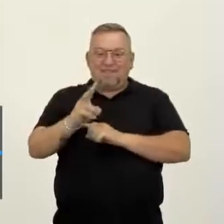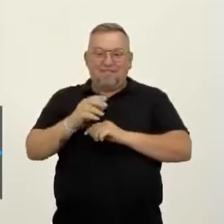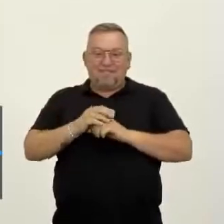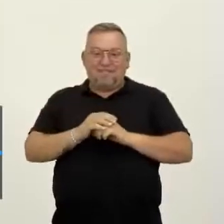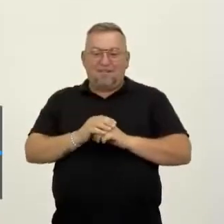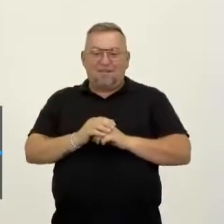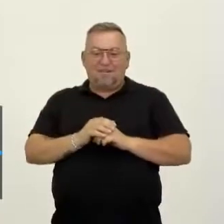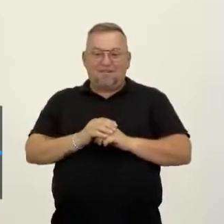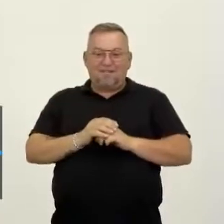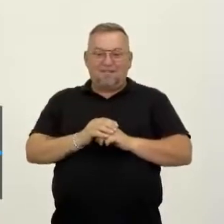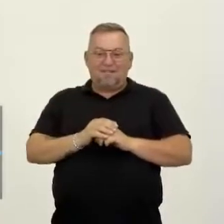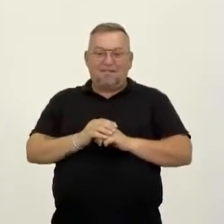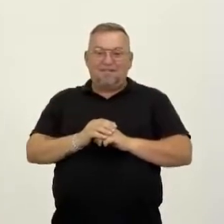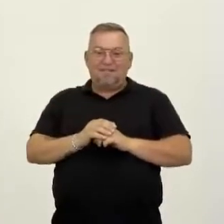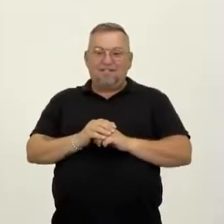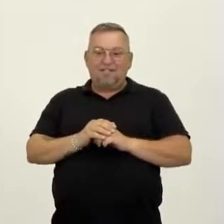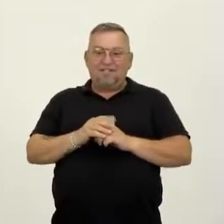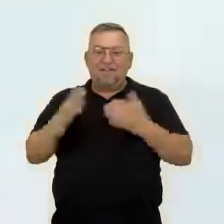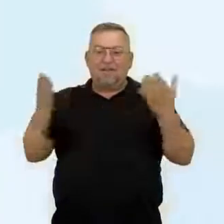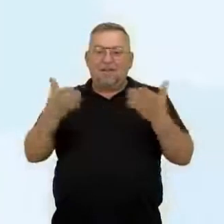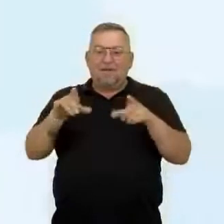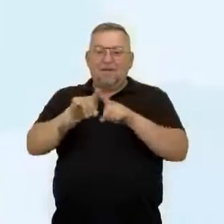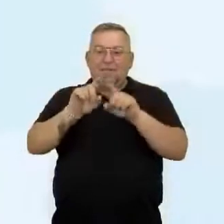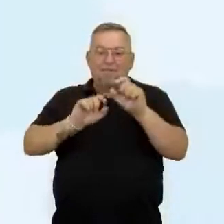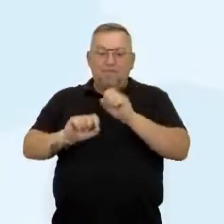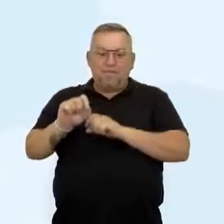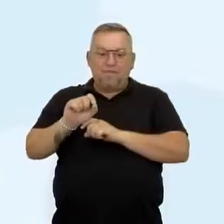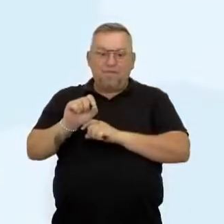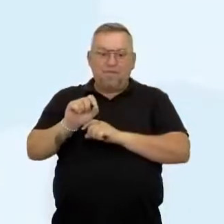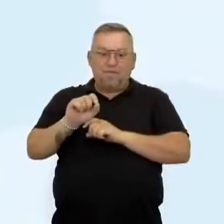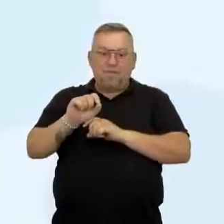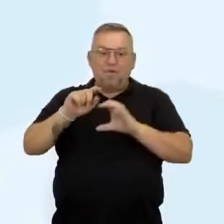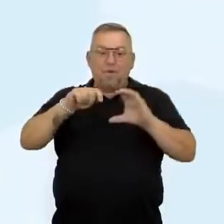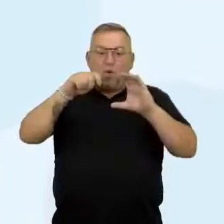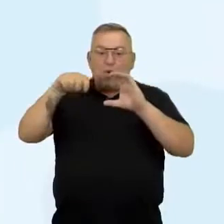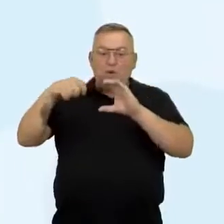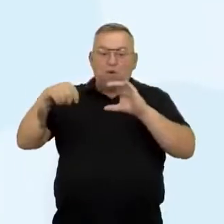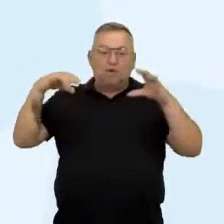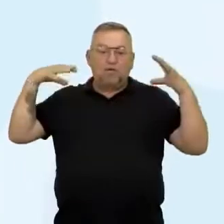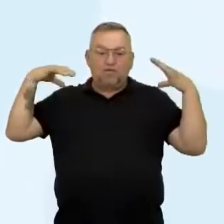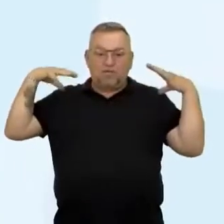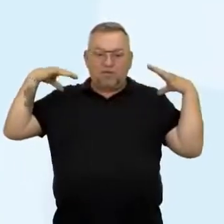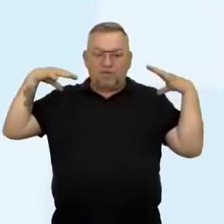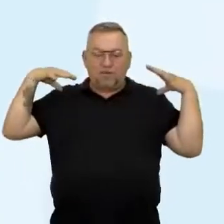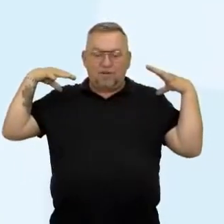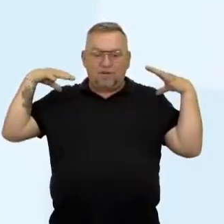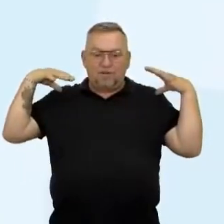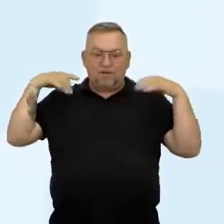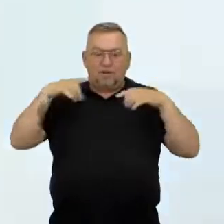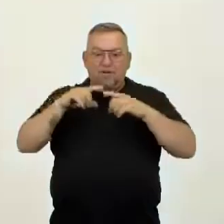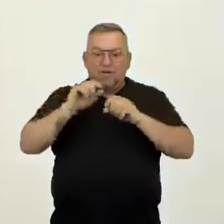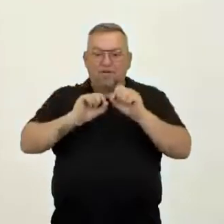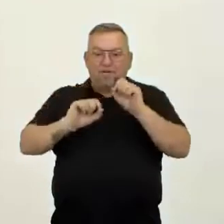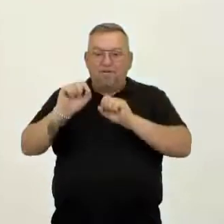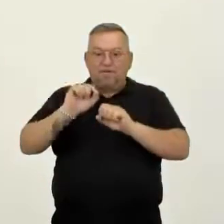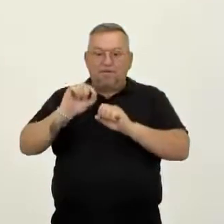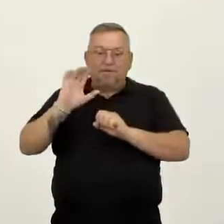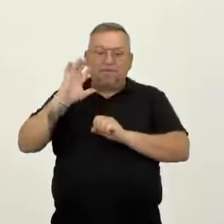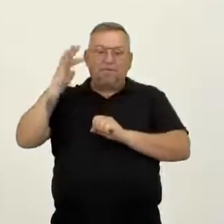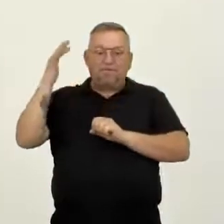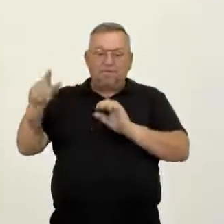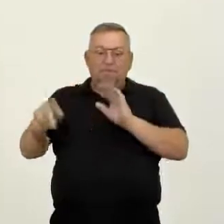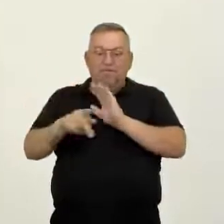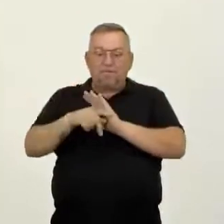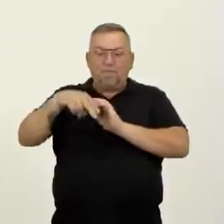lá. Ah, eu trouxe um pedacinho do Anjos, que é o clipe do espetáculo do Nau